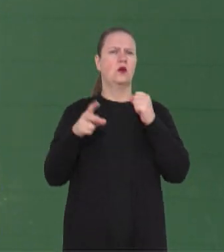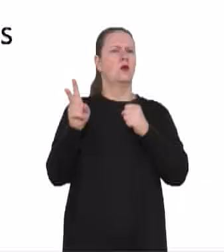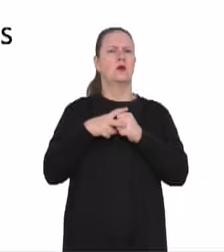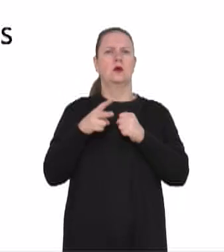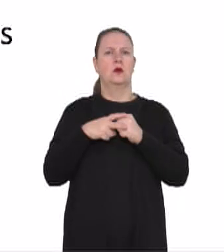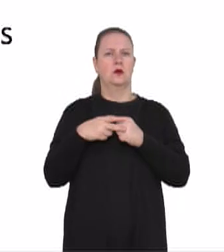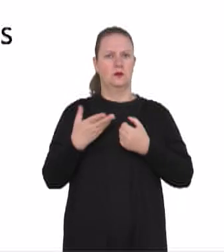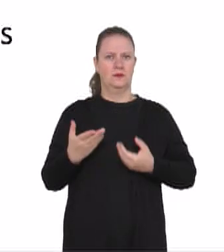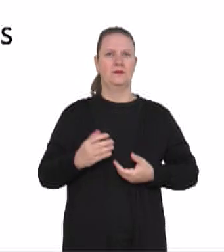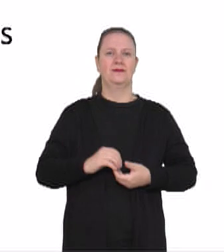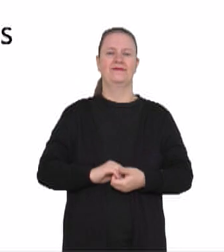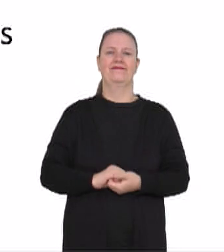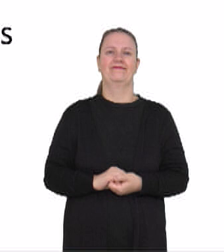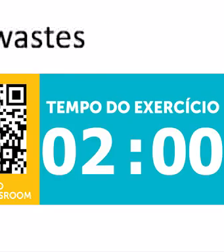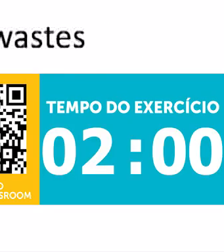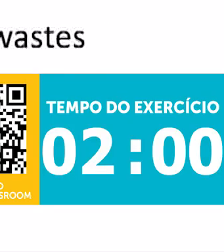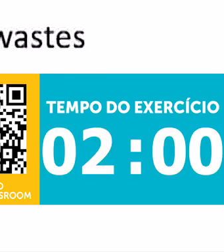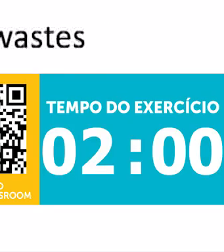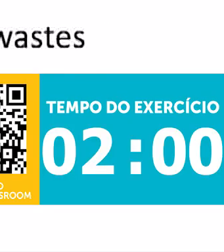esses.